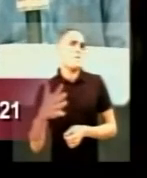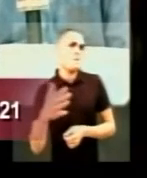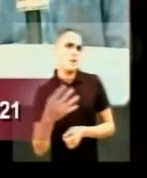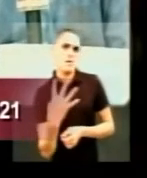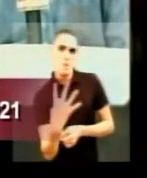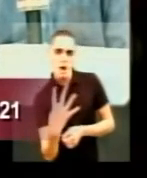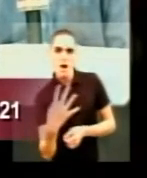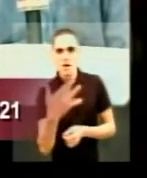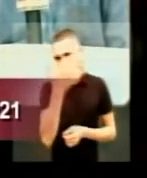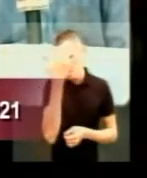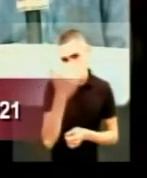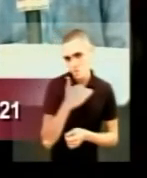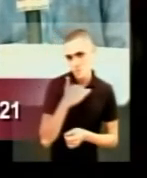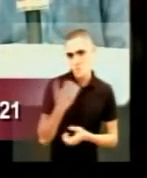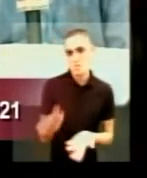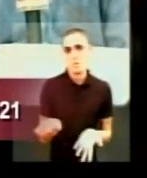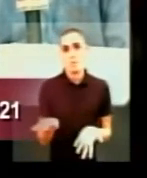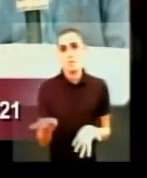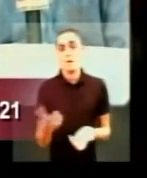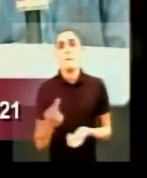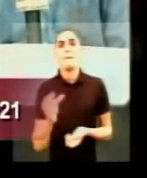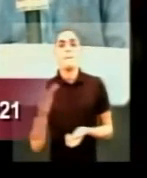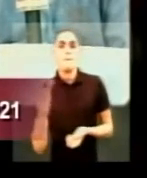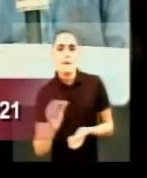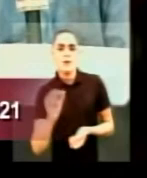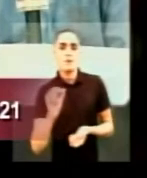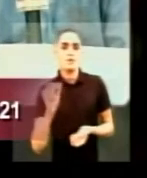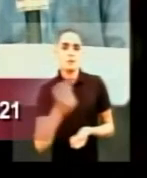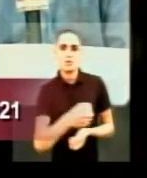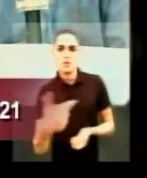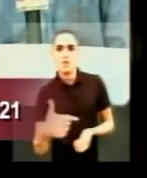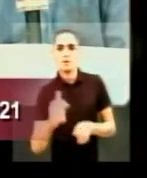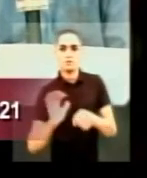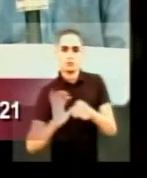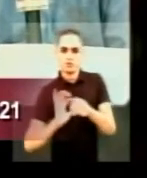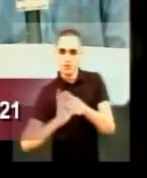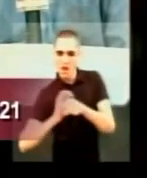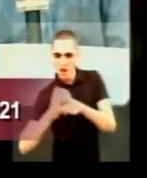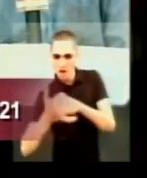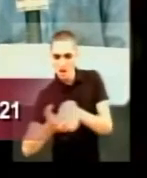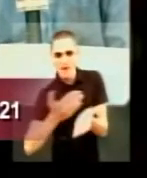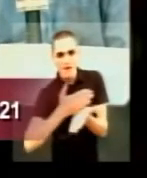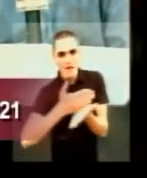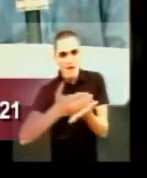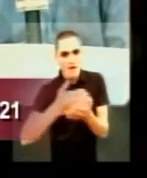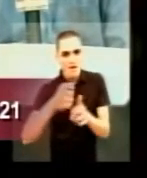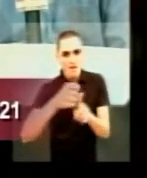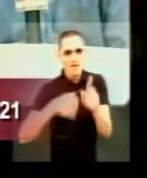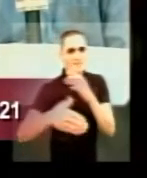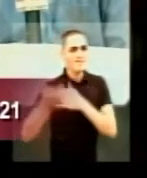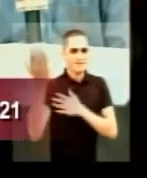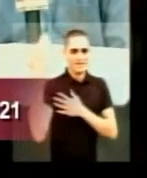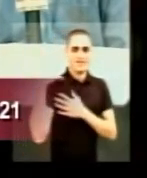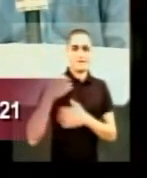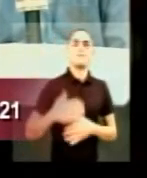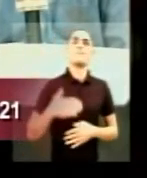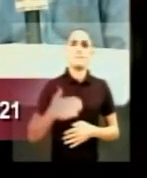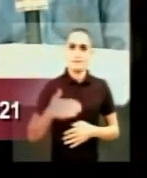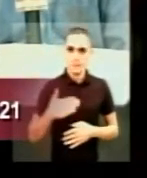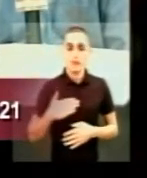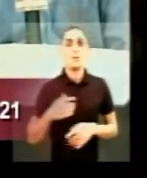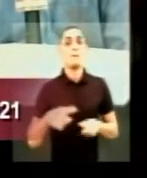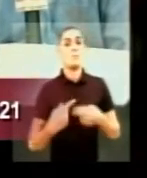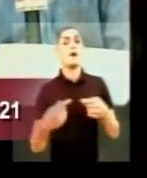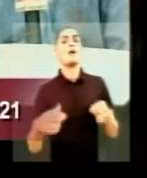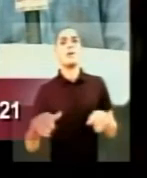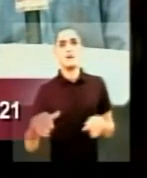é inferior ao pico da doença lá nos meses de agosto, mas que vem tendo também uma tendência